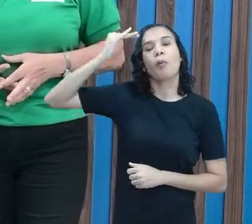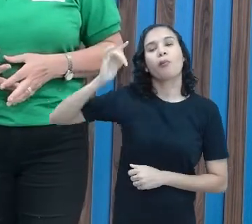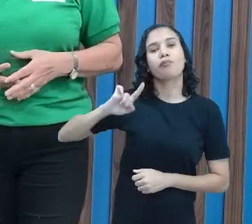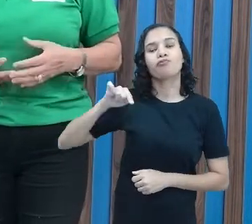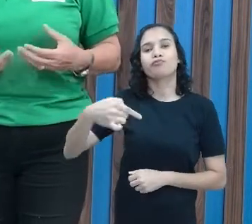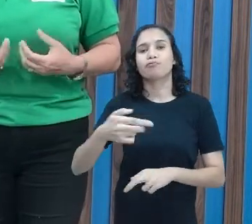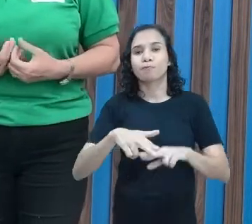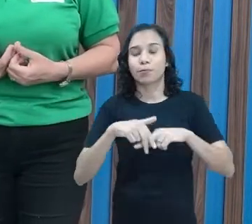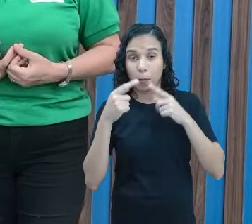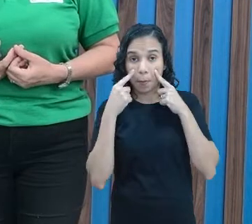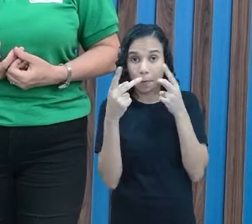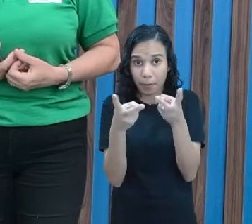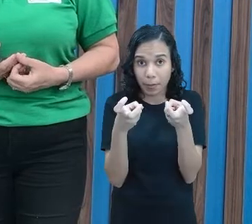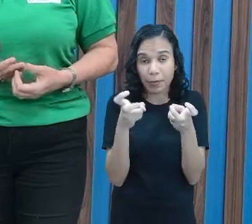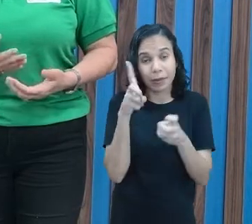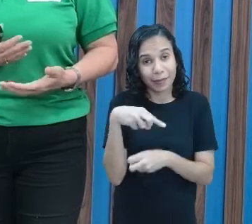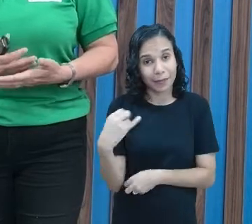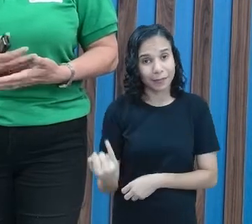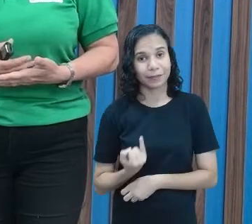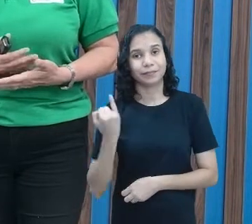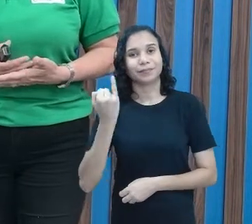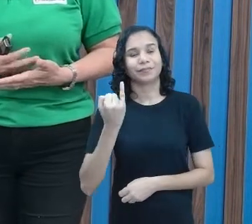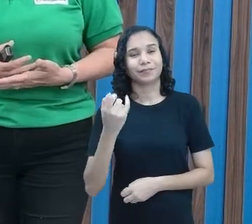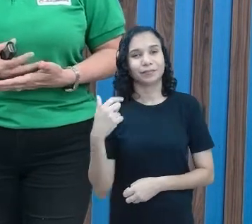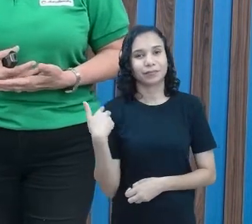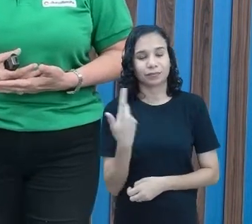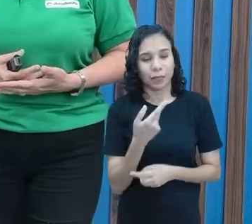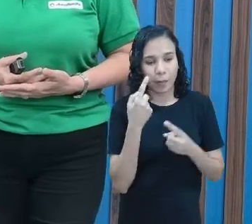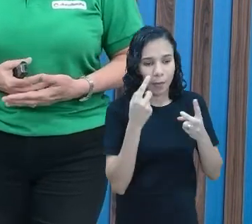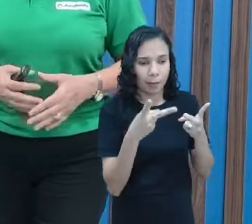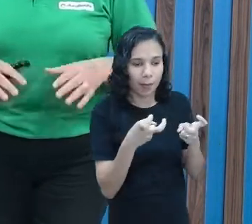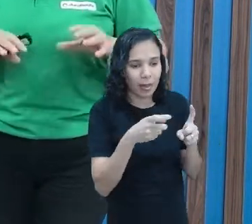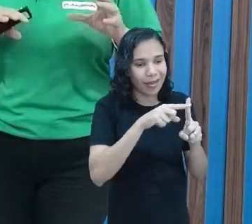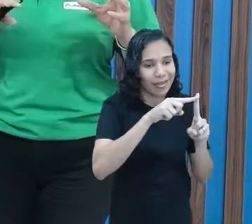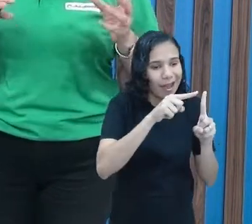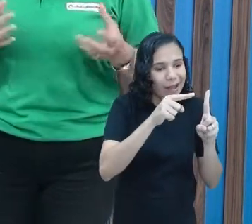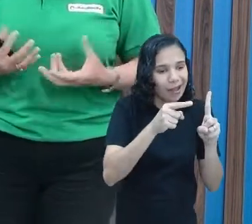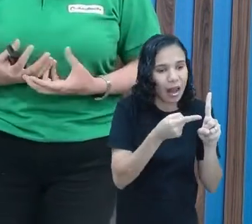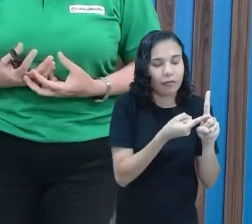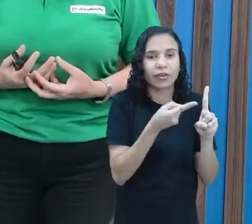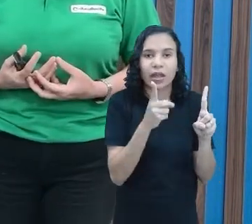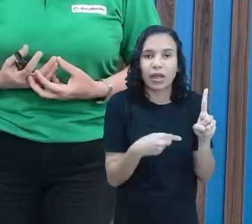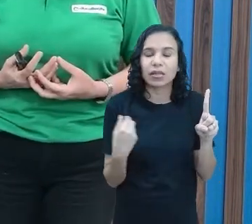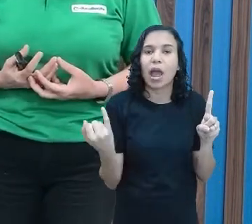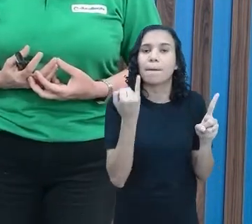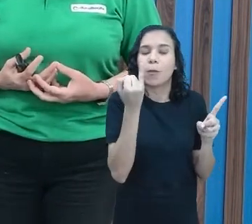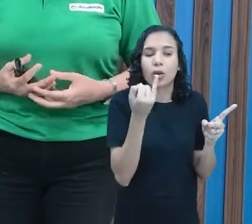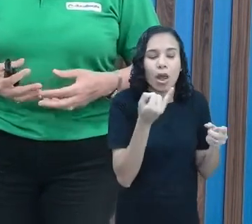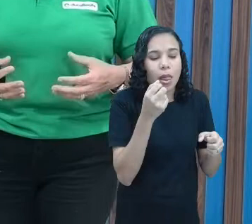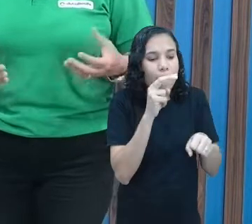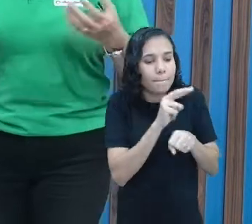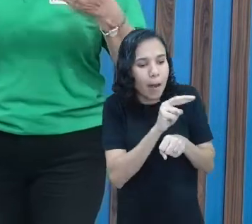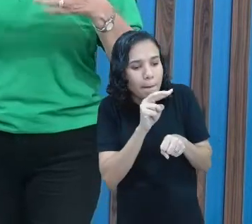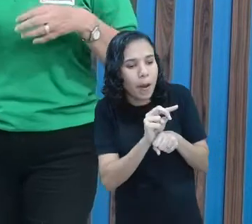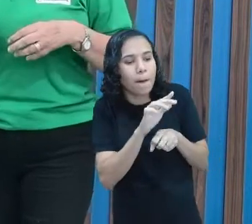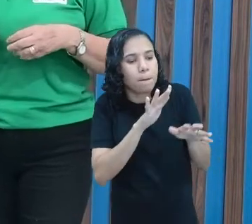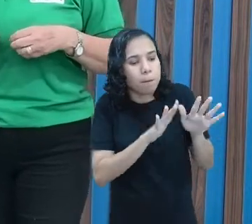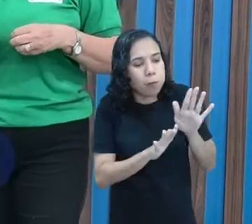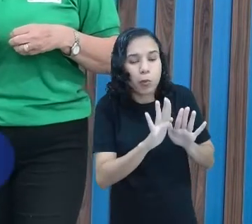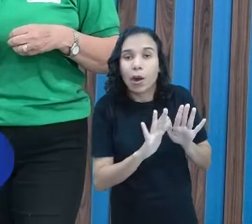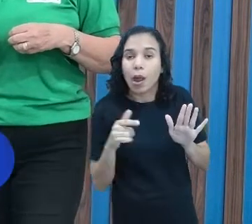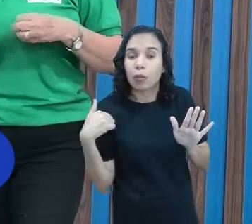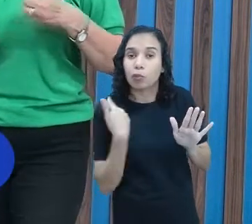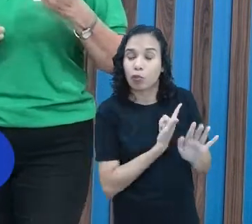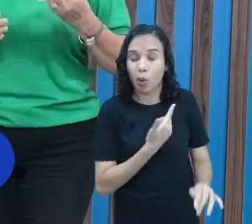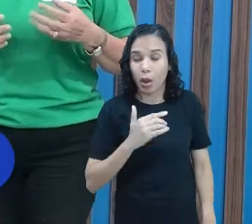posterior. Então, vejam como é importante. Desde a gestação, é importante todo esse cuidado para que nós